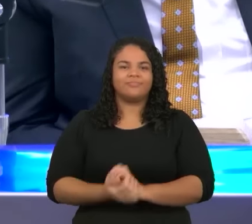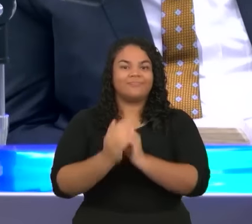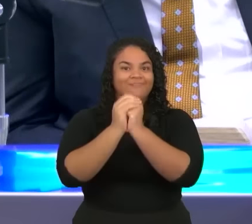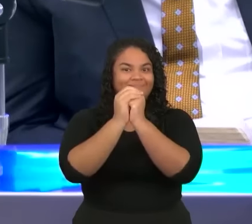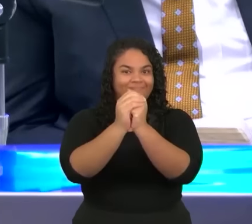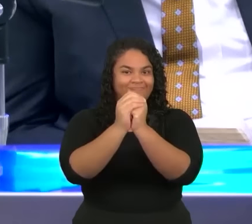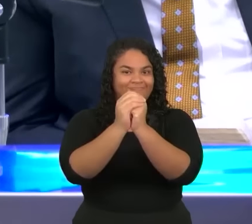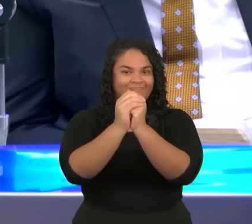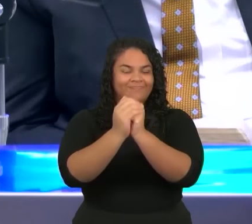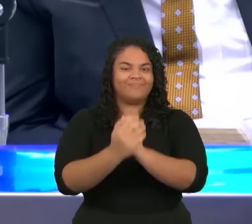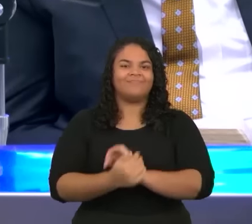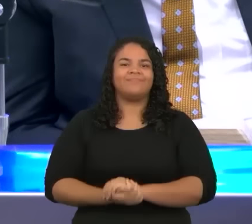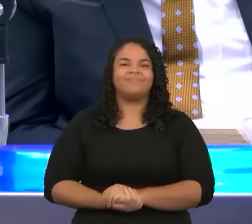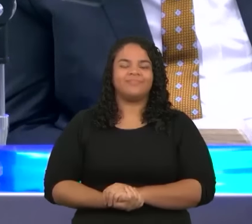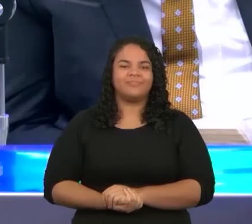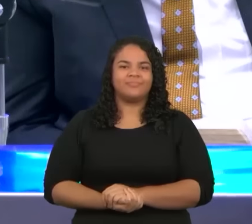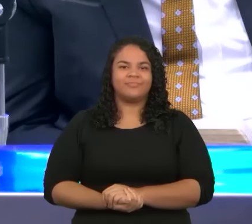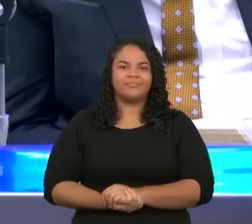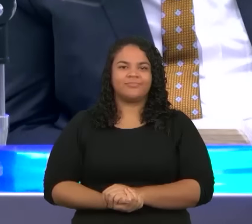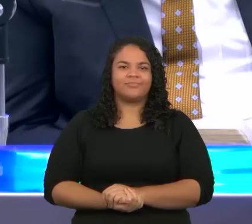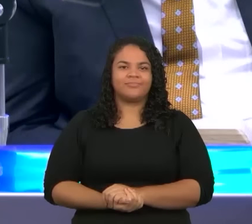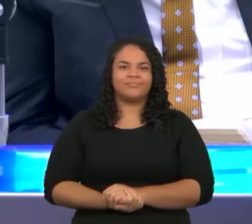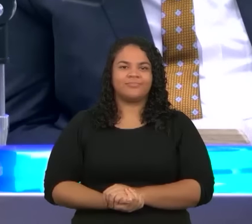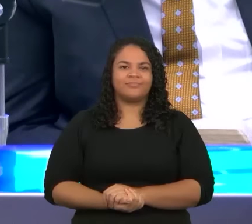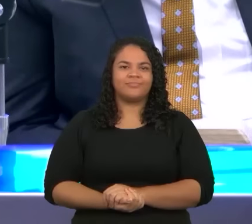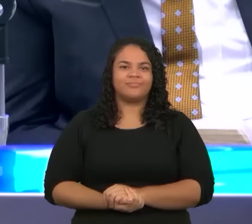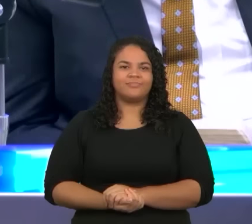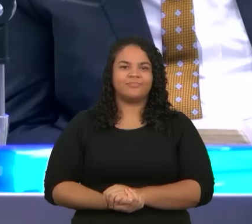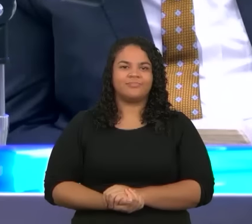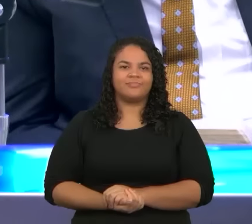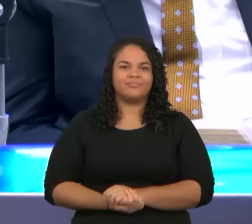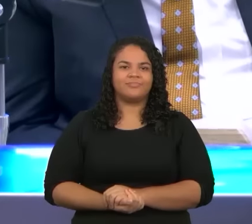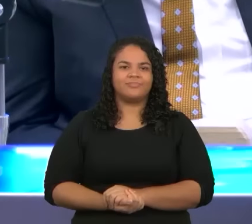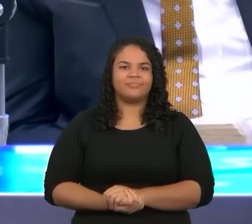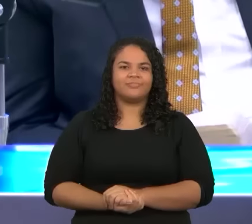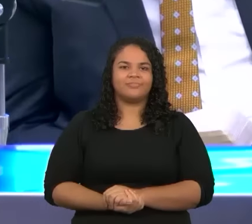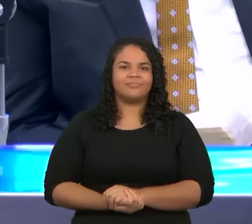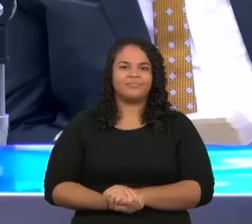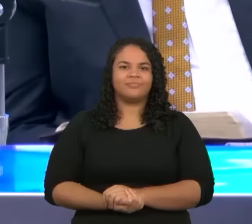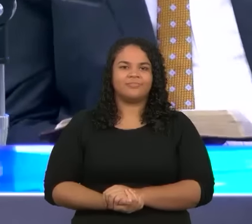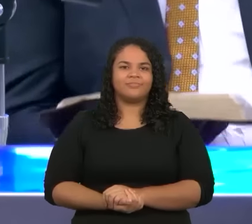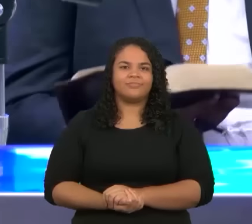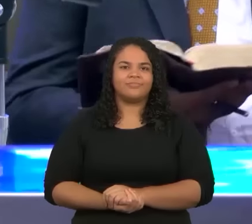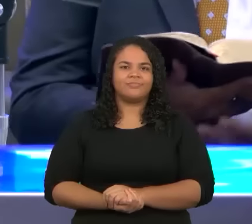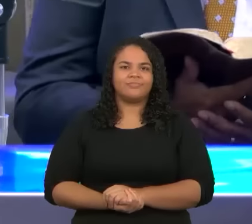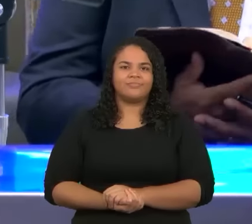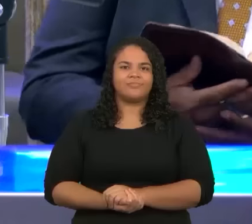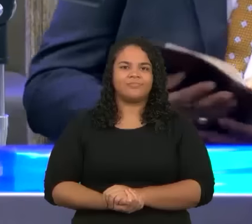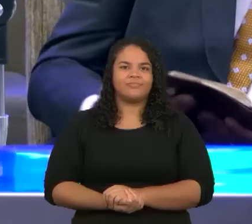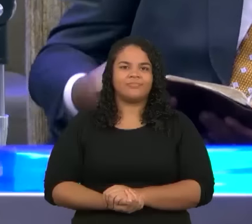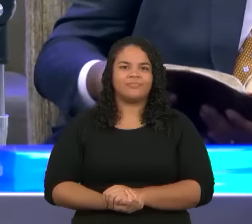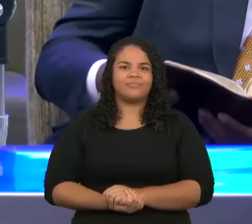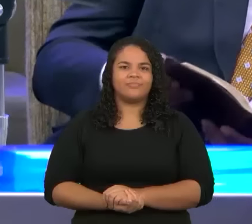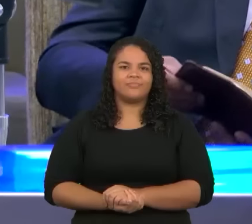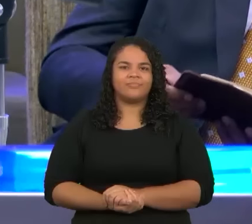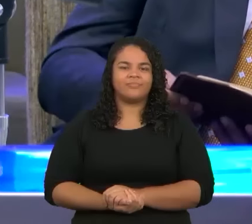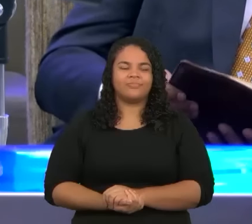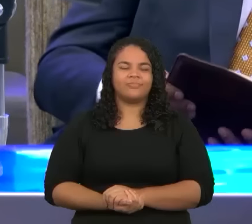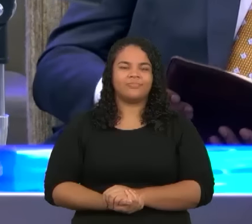amém amém são maus não perca tempo com coisa que não traz